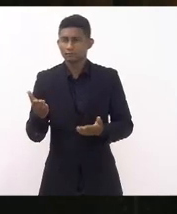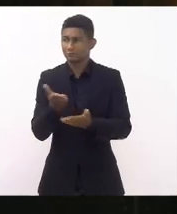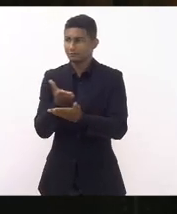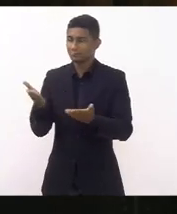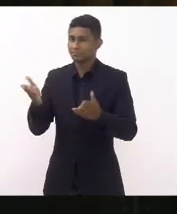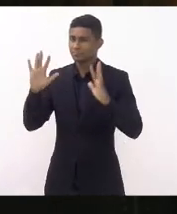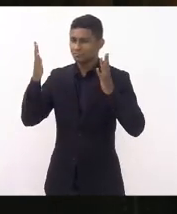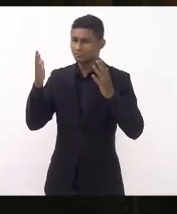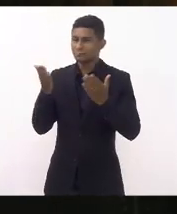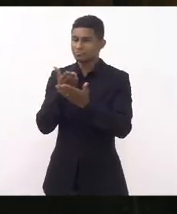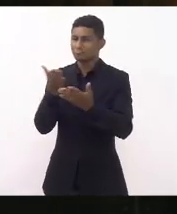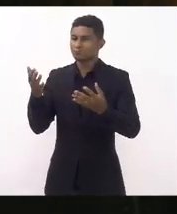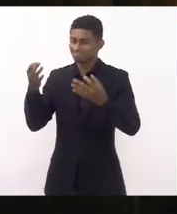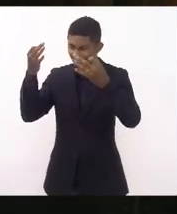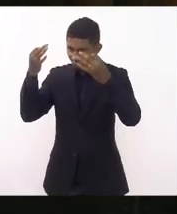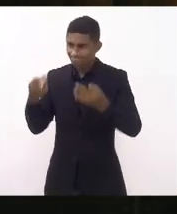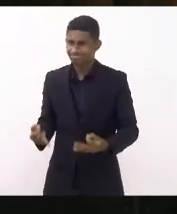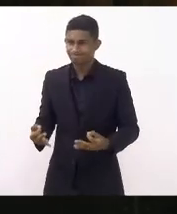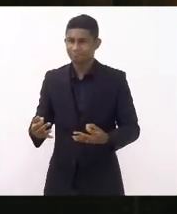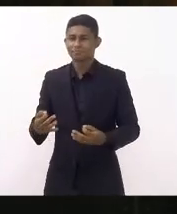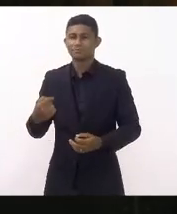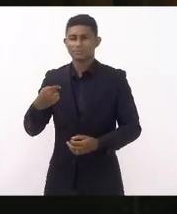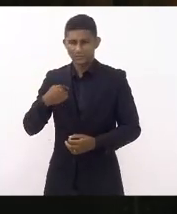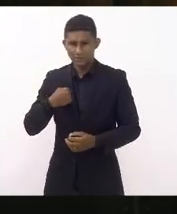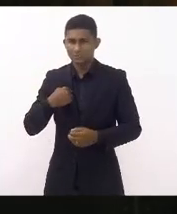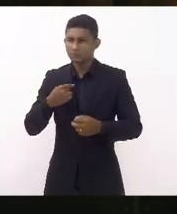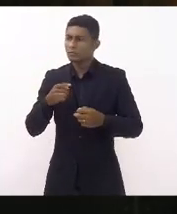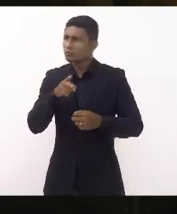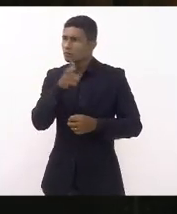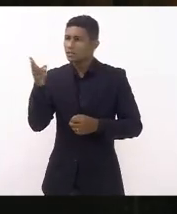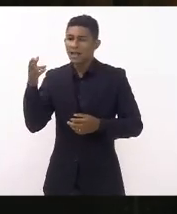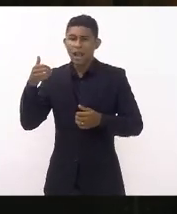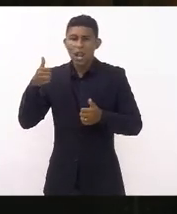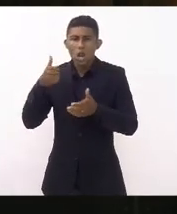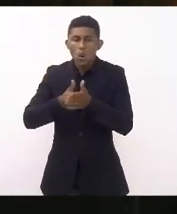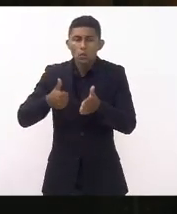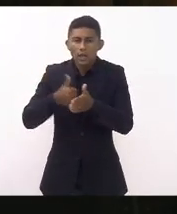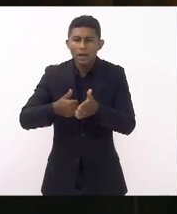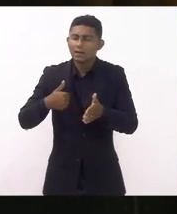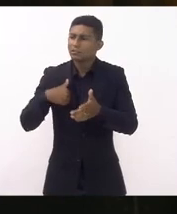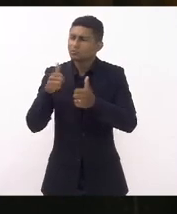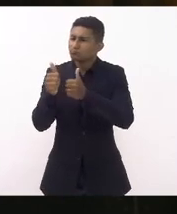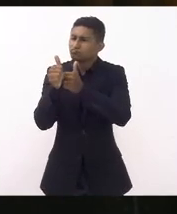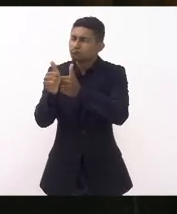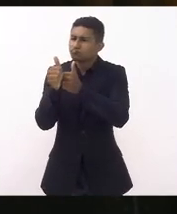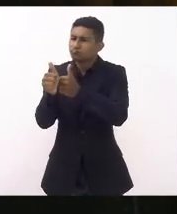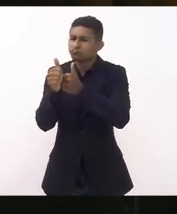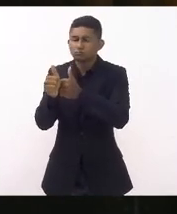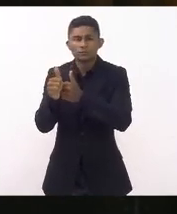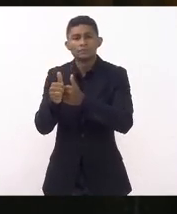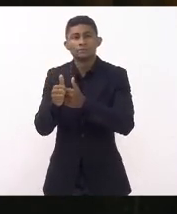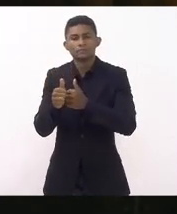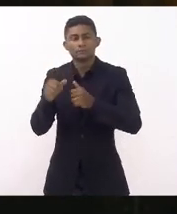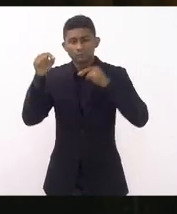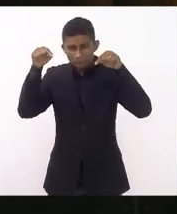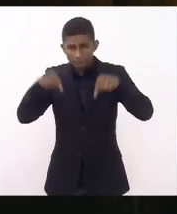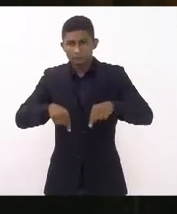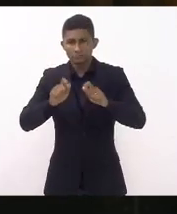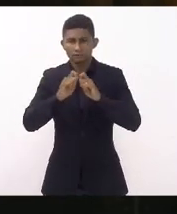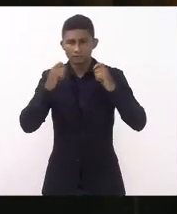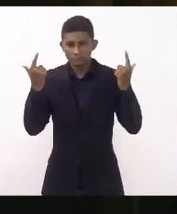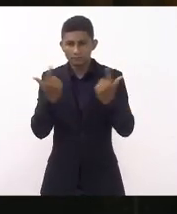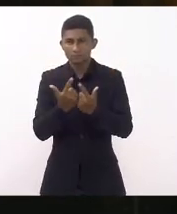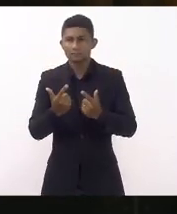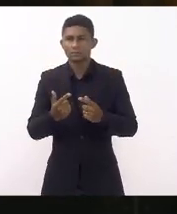que é justo e merecido, eu super acompanho a luta, a batalha de vocês e tenho certeza que aqui nesse parlamento vocês